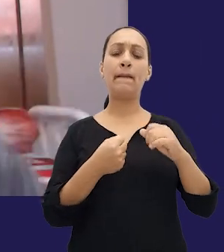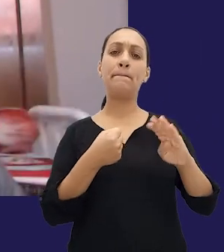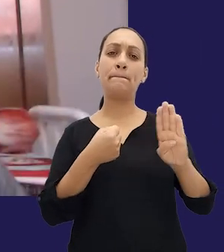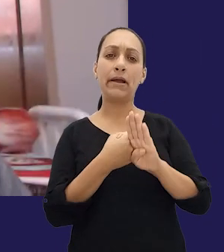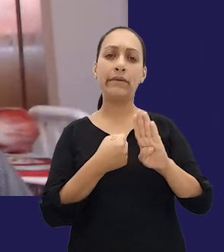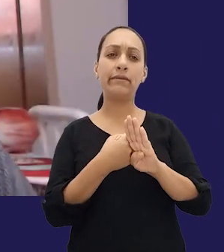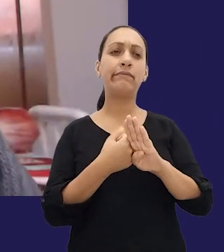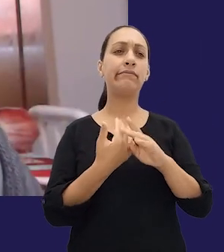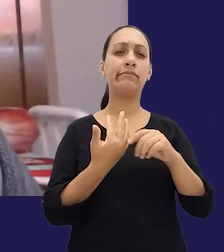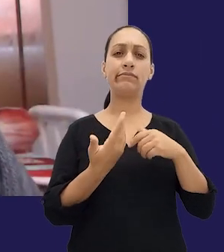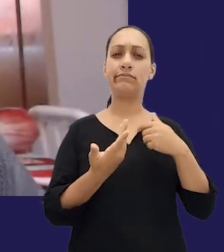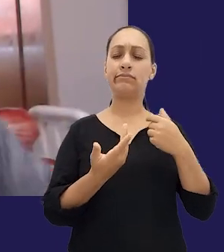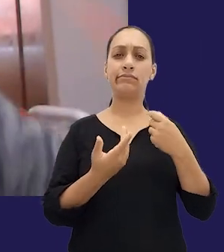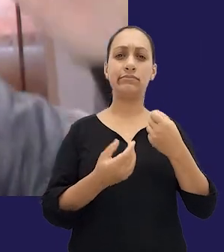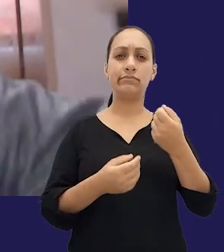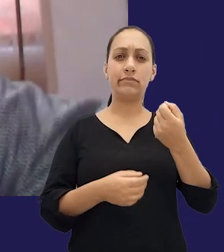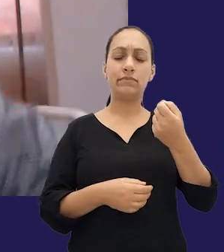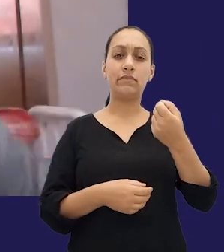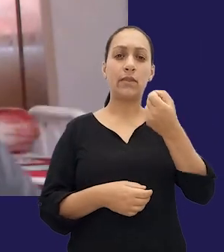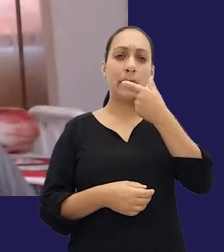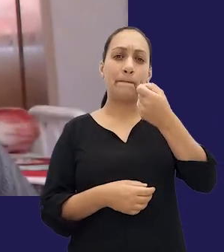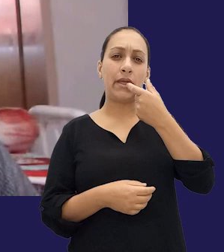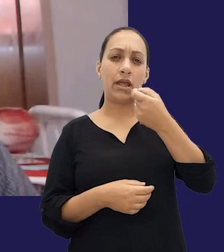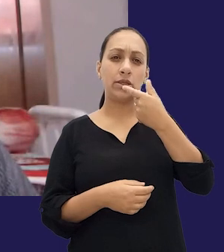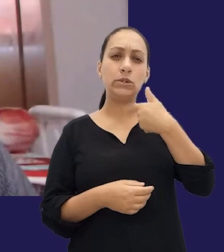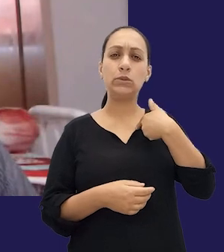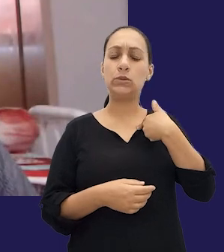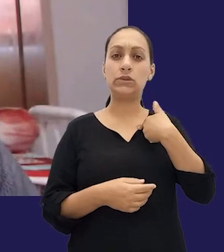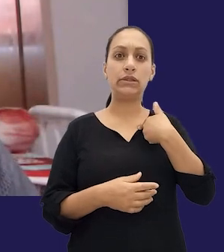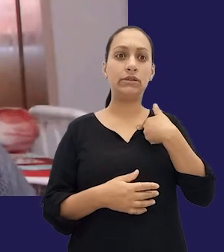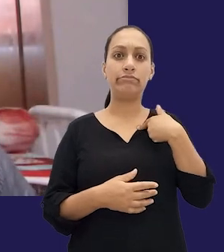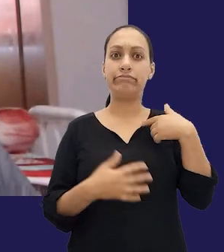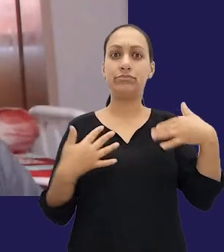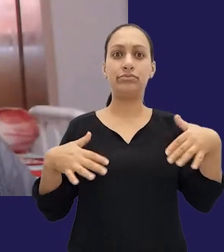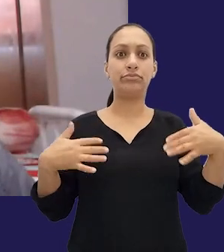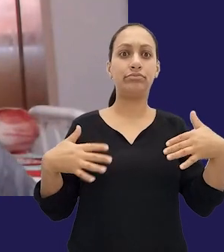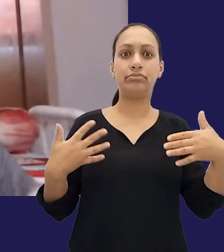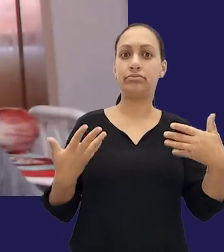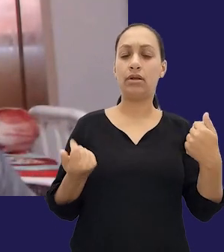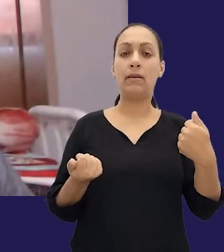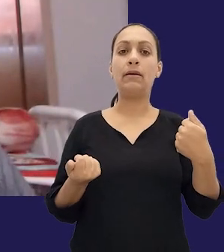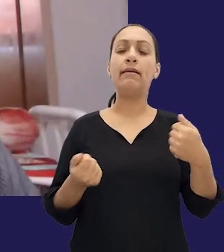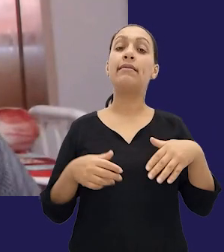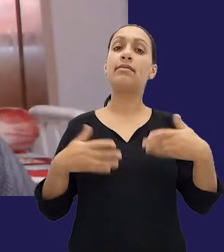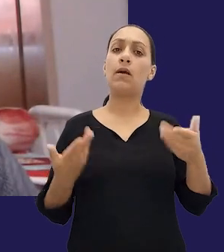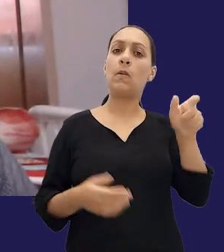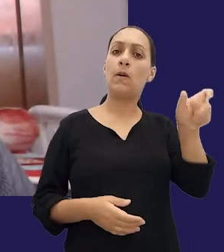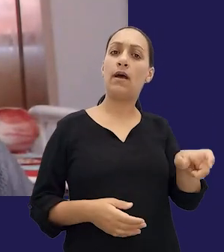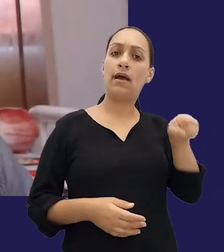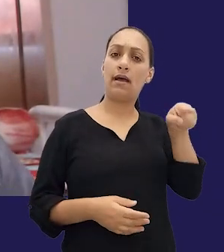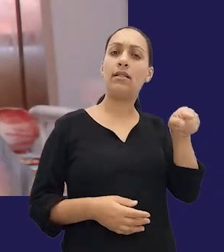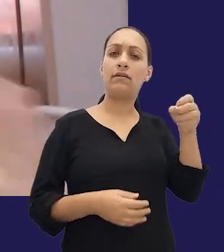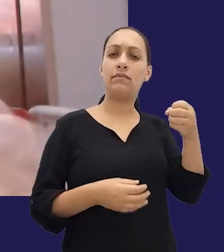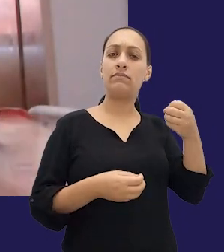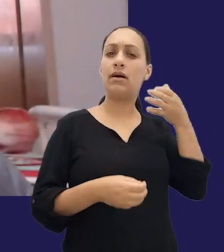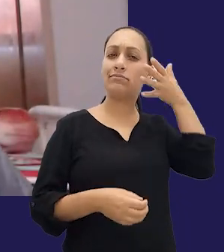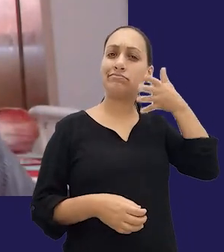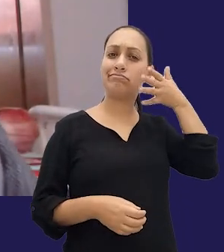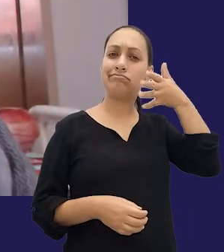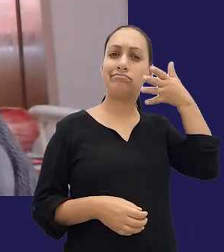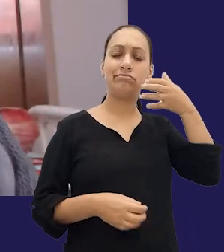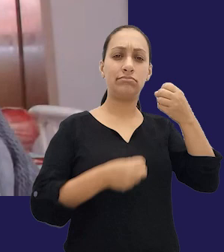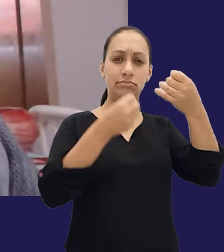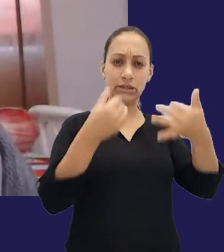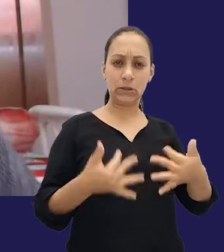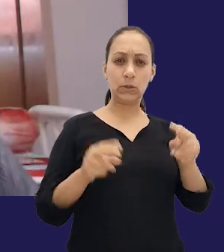dos antibióticos, às vezes com uso meio desenfreado, né, das coisas. Então ela vai trazer um pouquinho uma fala a respeito